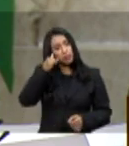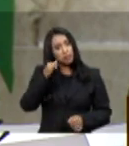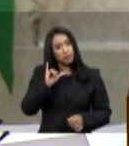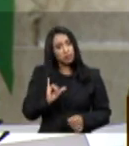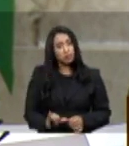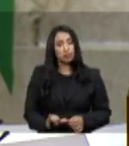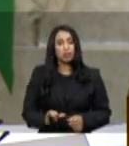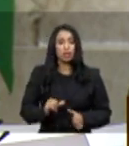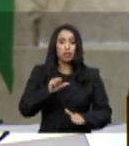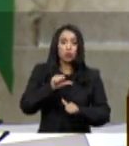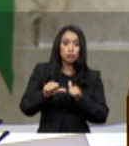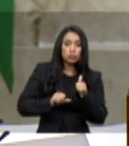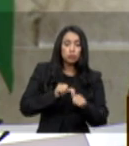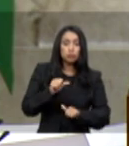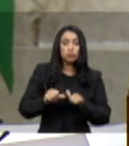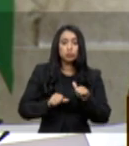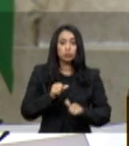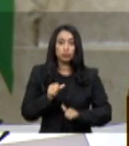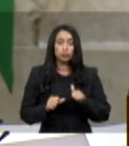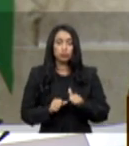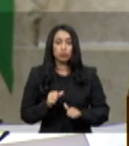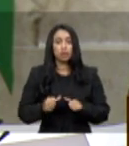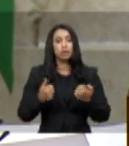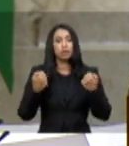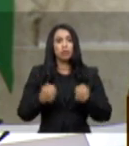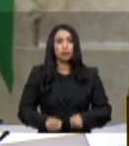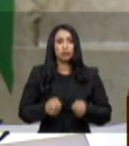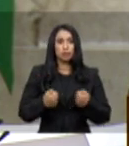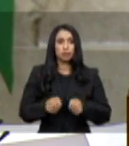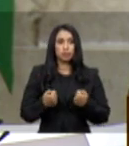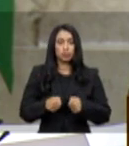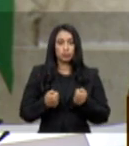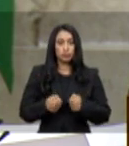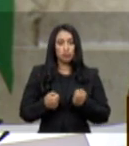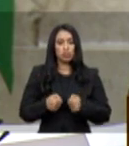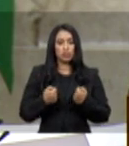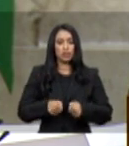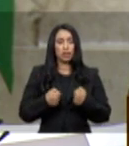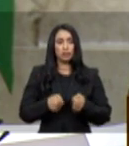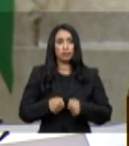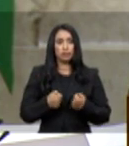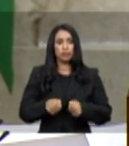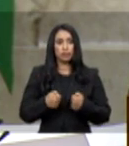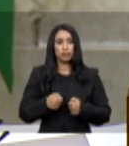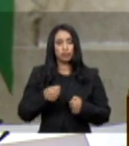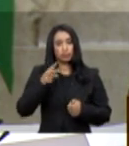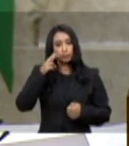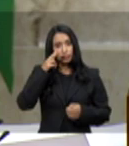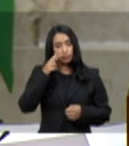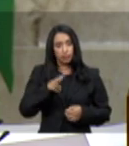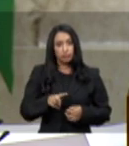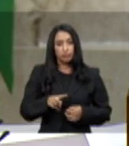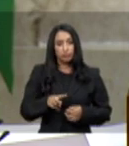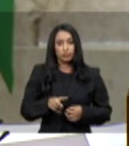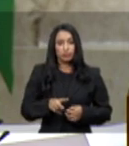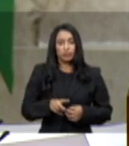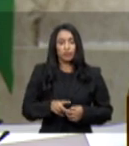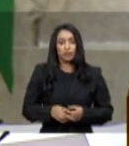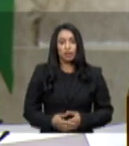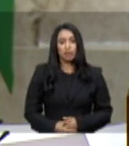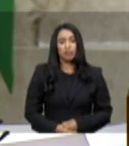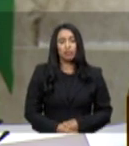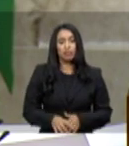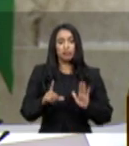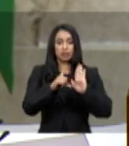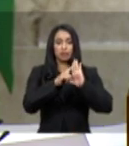e modificação daquilo que é necessário que se modifique e aí é onde o ministério público ele